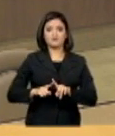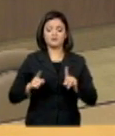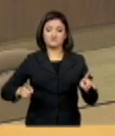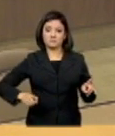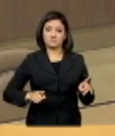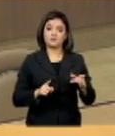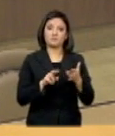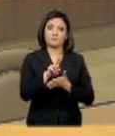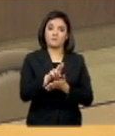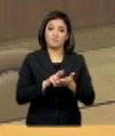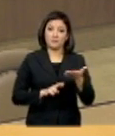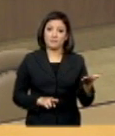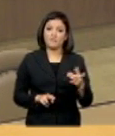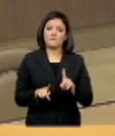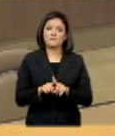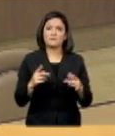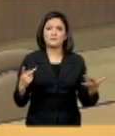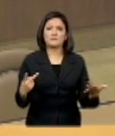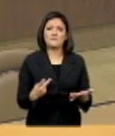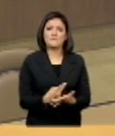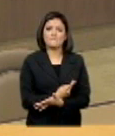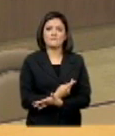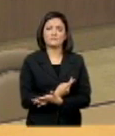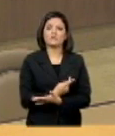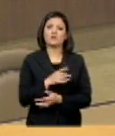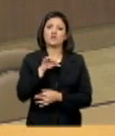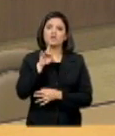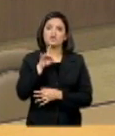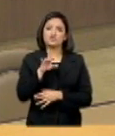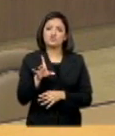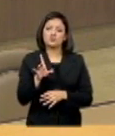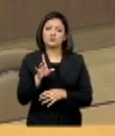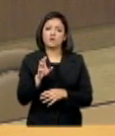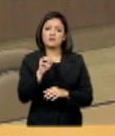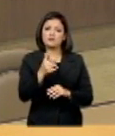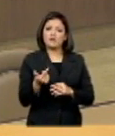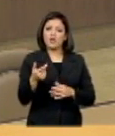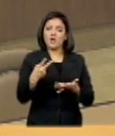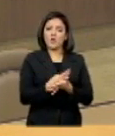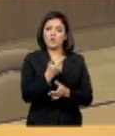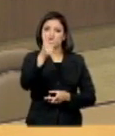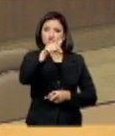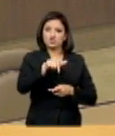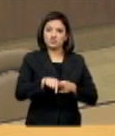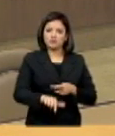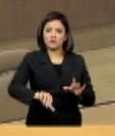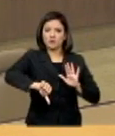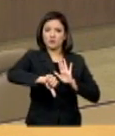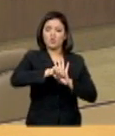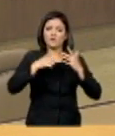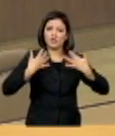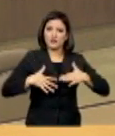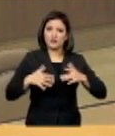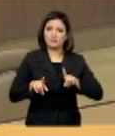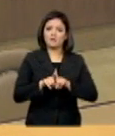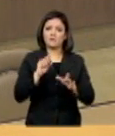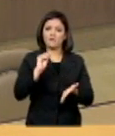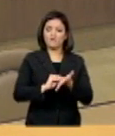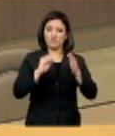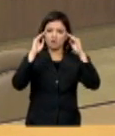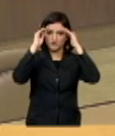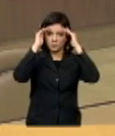que reserva a internação apenas a reiteração de infrações graves e ao descumprimento reiterado e